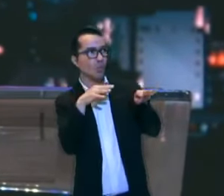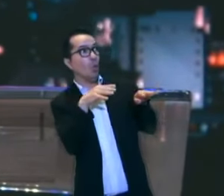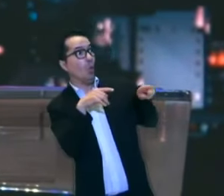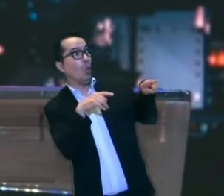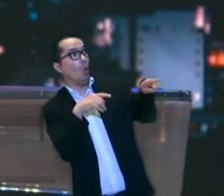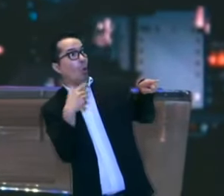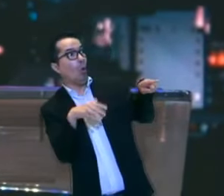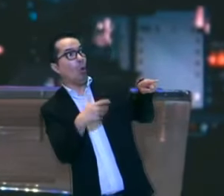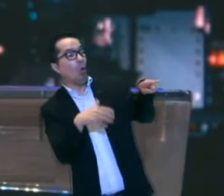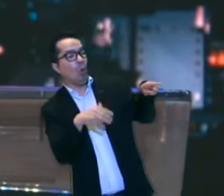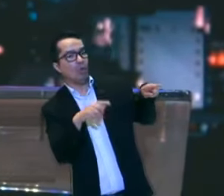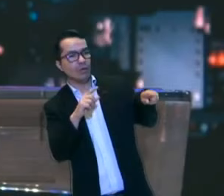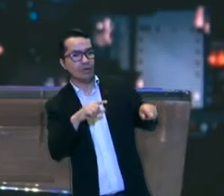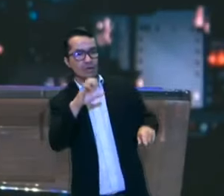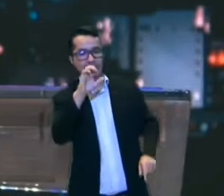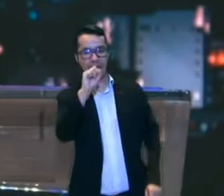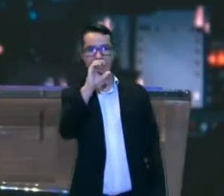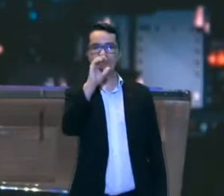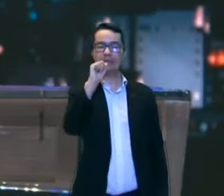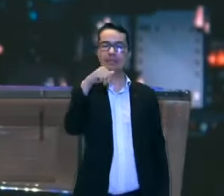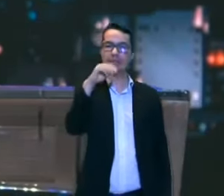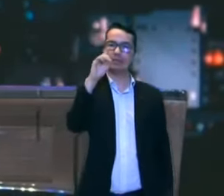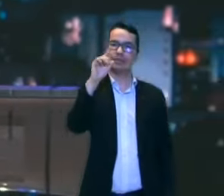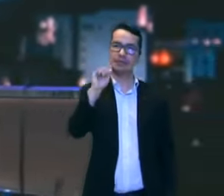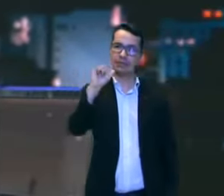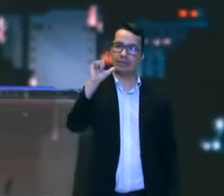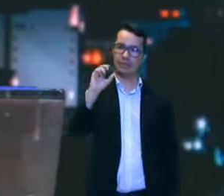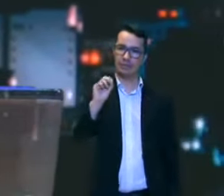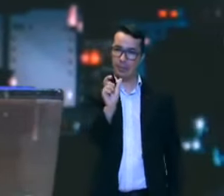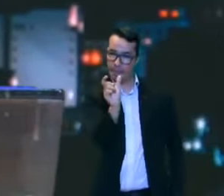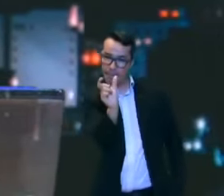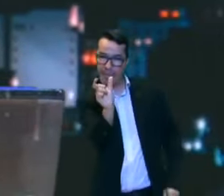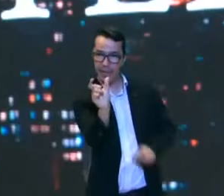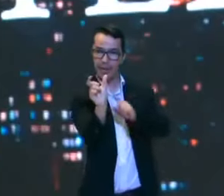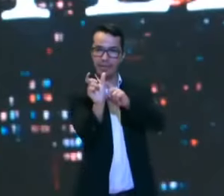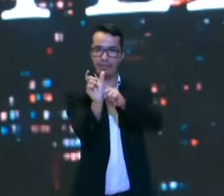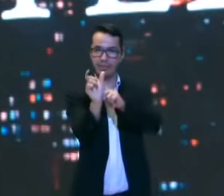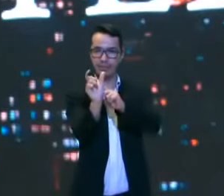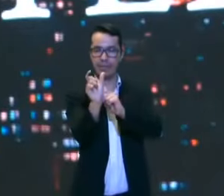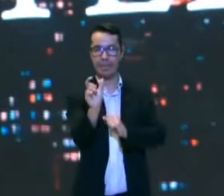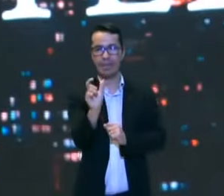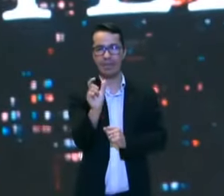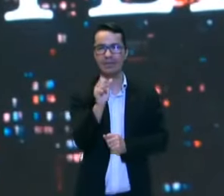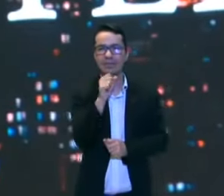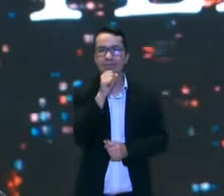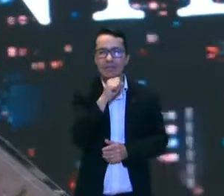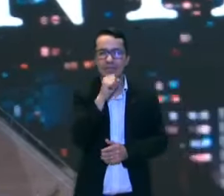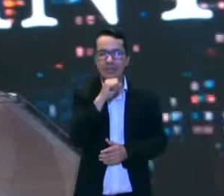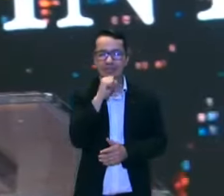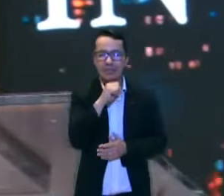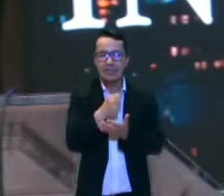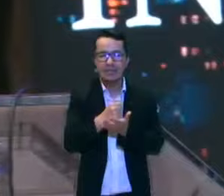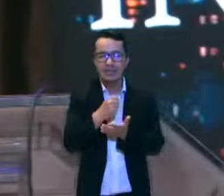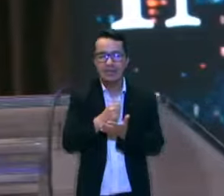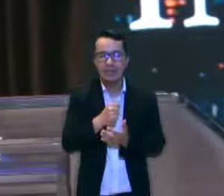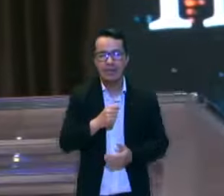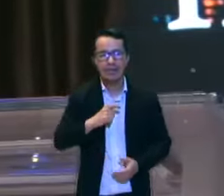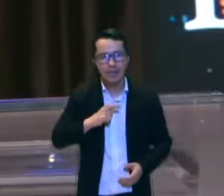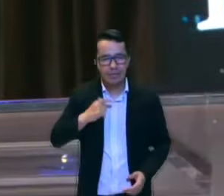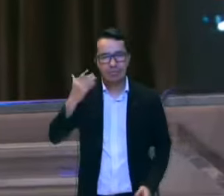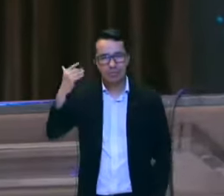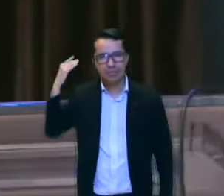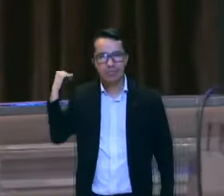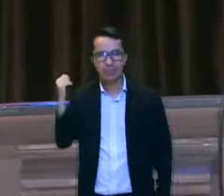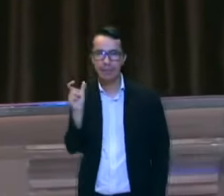palavra, traduzida na Bíblia. A palavra escândalo é uma palavra antiga na língua grega, e ela